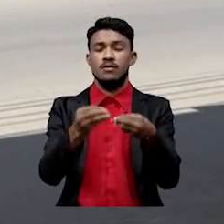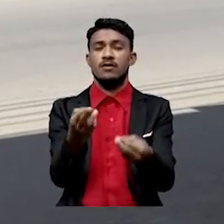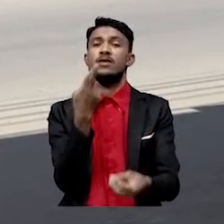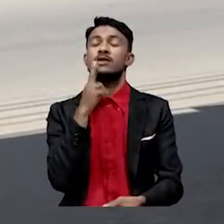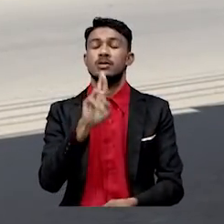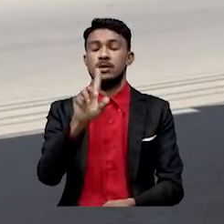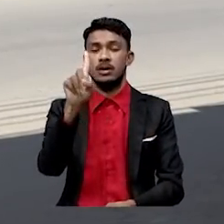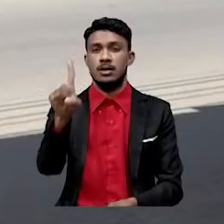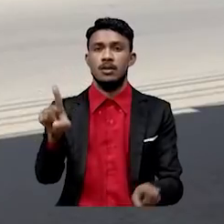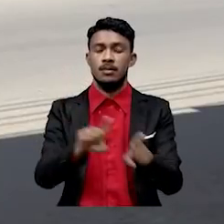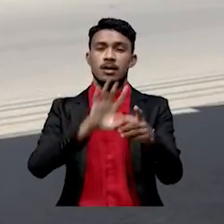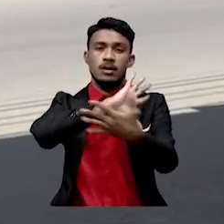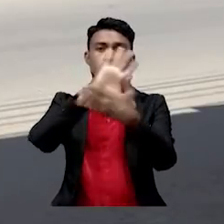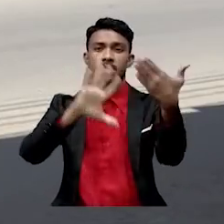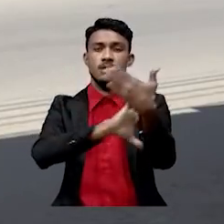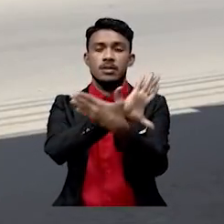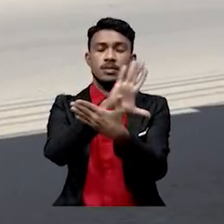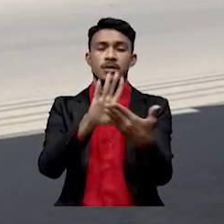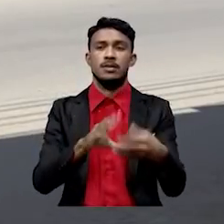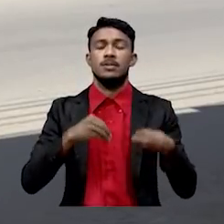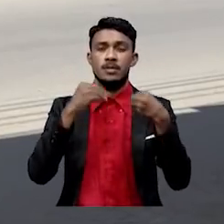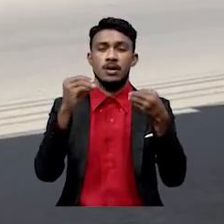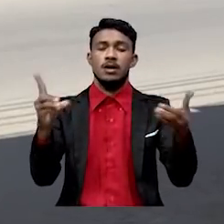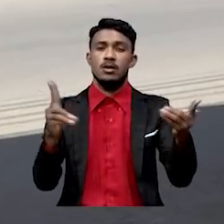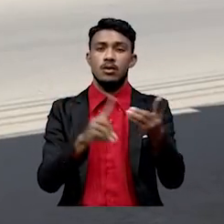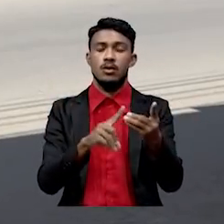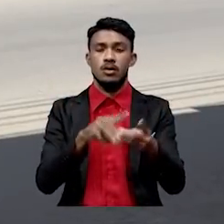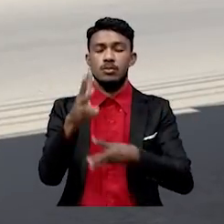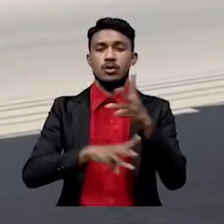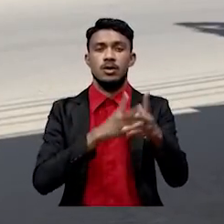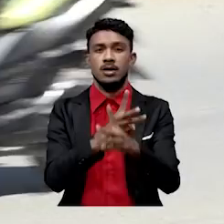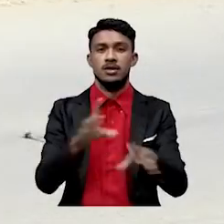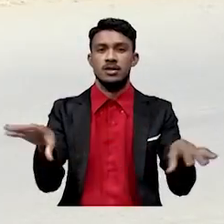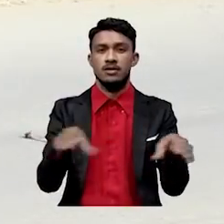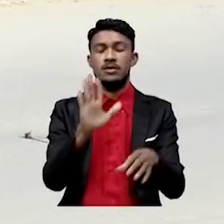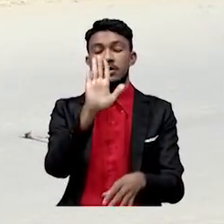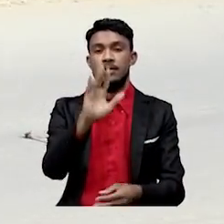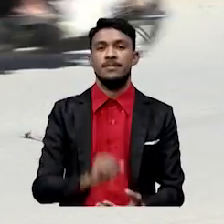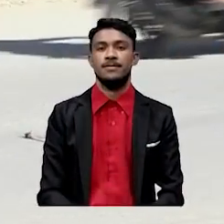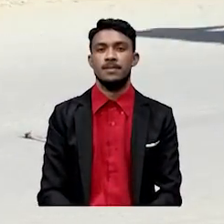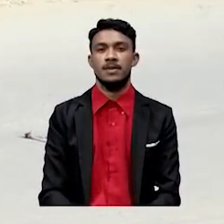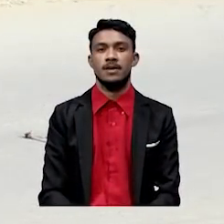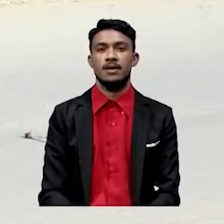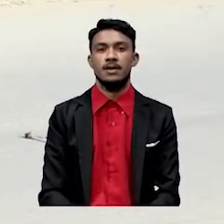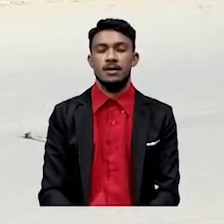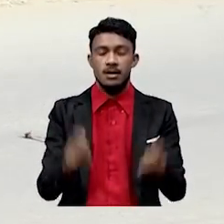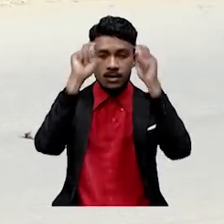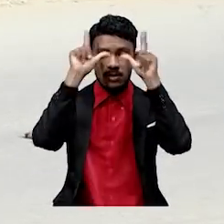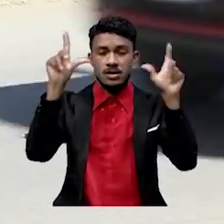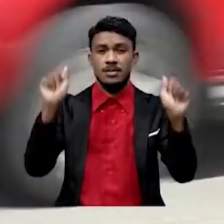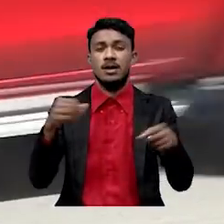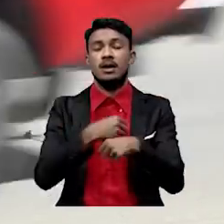ba comemoração, ka celebração bot, ba loro mundial, trabalhador nian. Ate Timor Leste bela halo